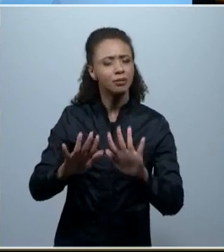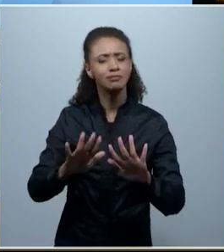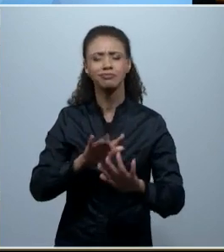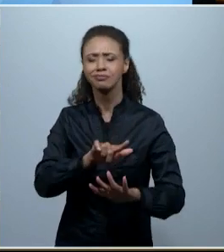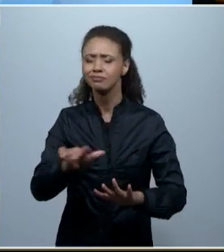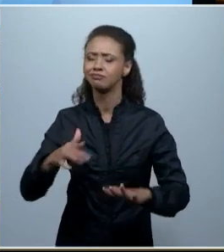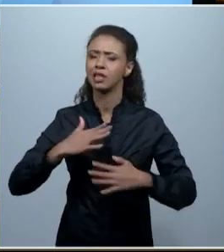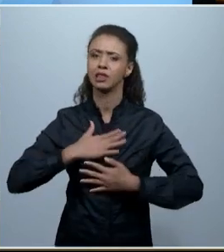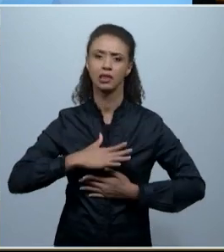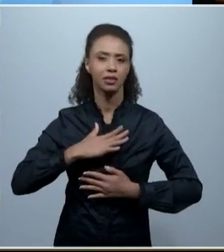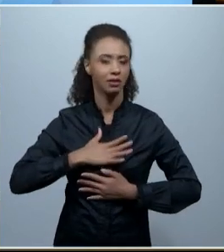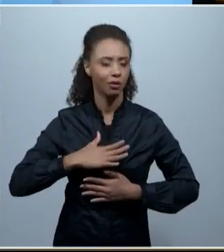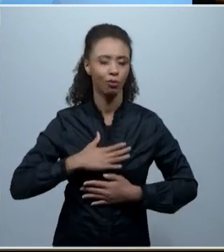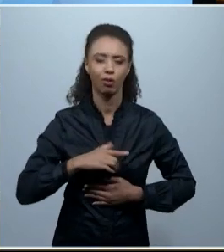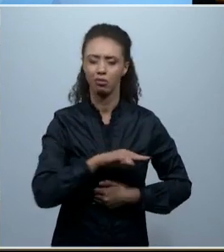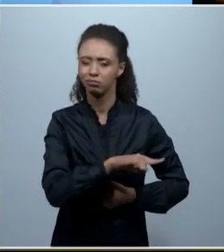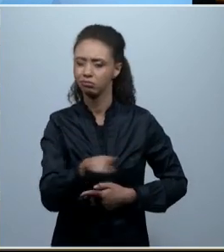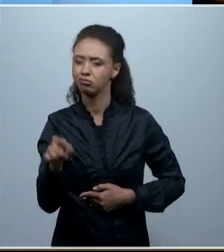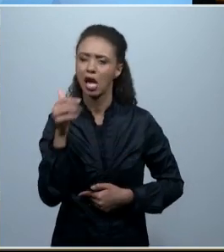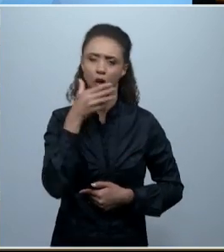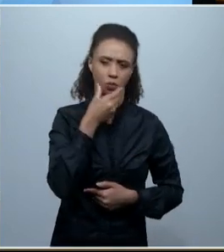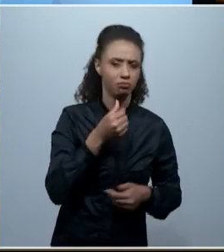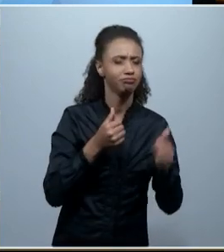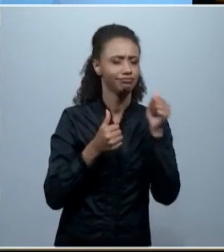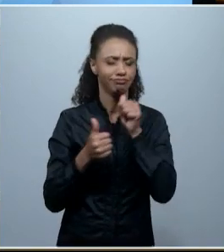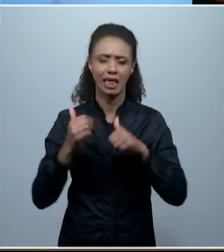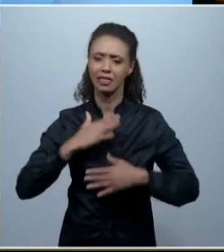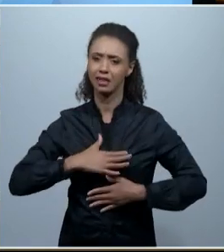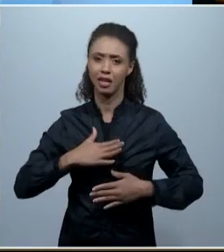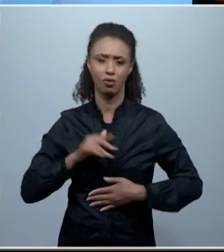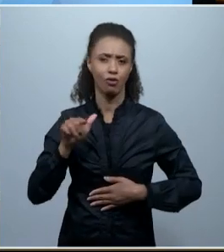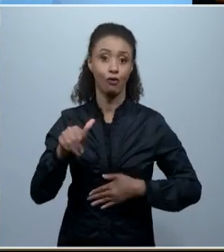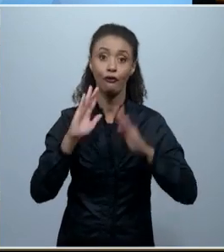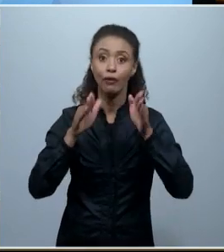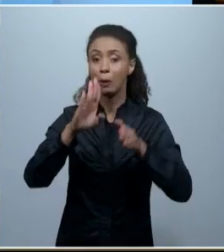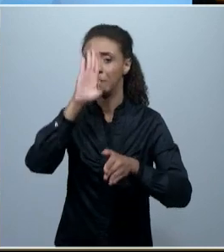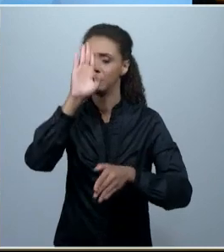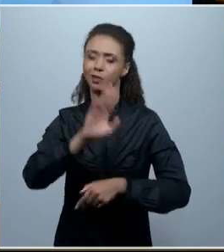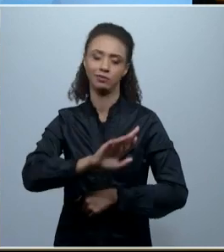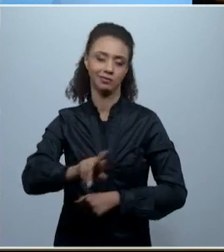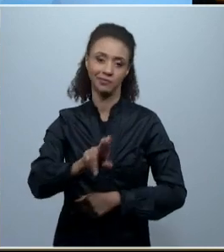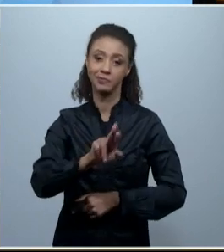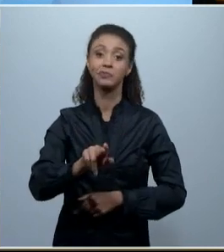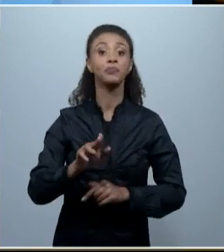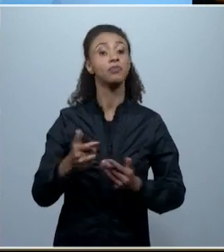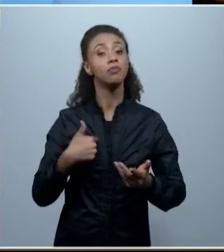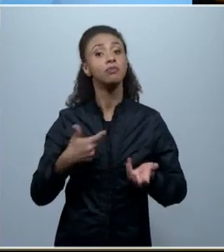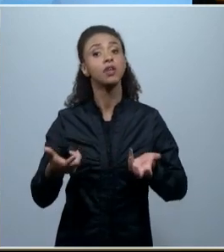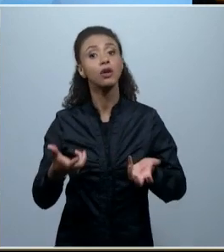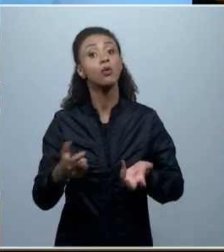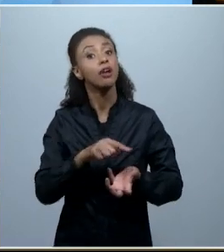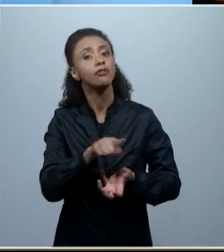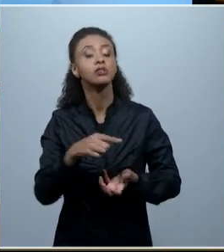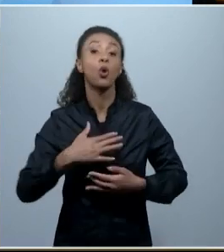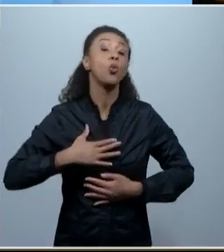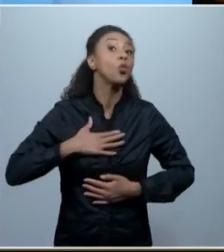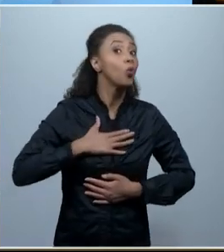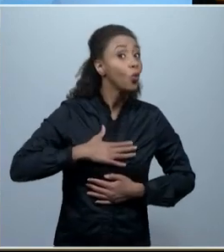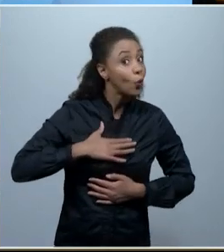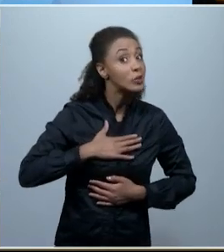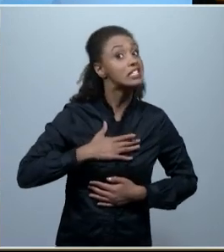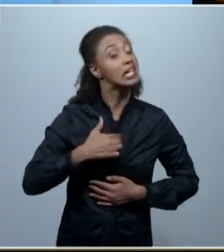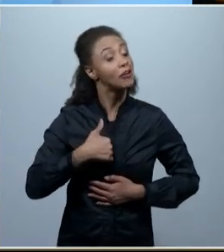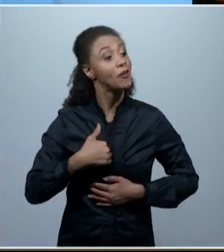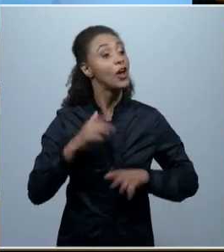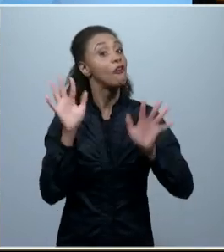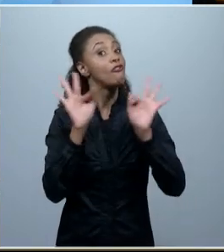fiquem tranquilas porque esse não é o nosso foco principal e o que eu quero que eu gostaria muito assim que eu ficaria feliz